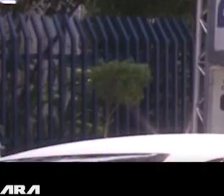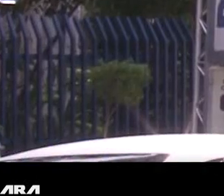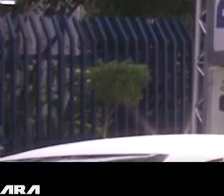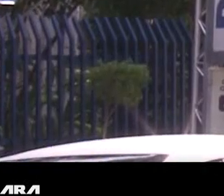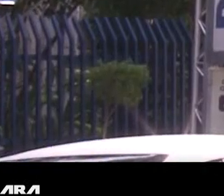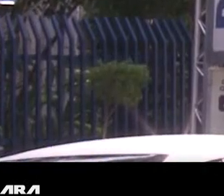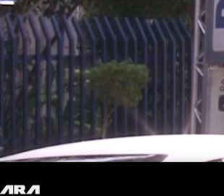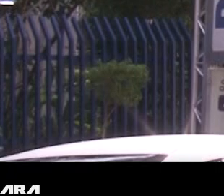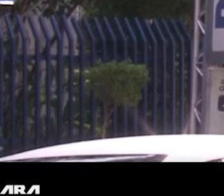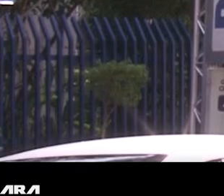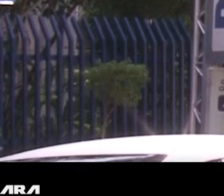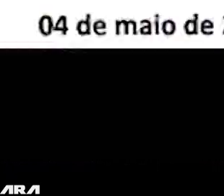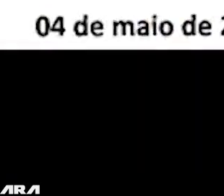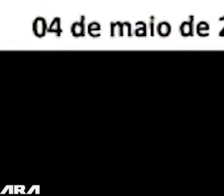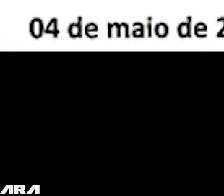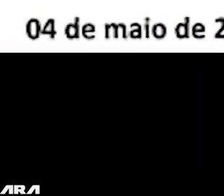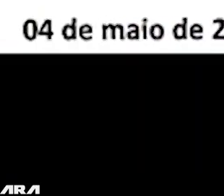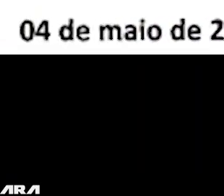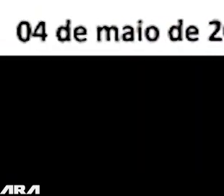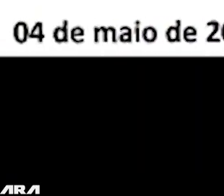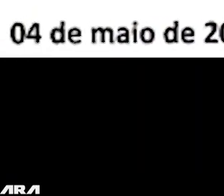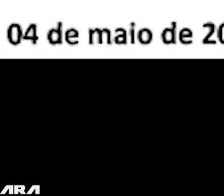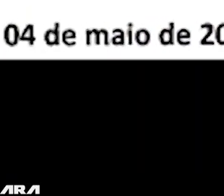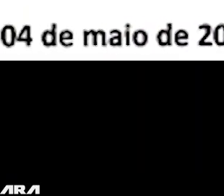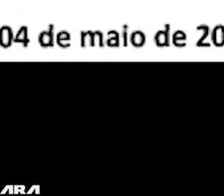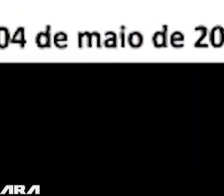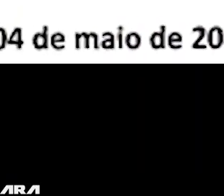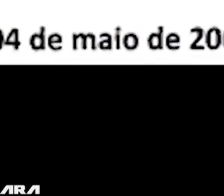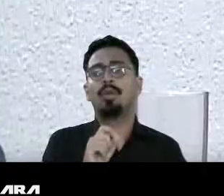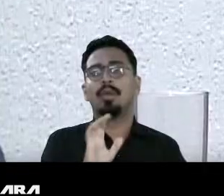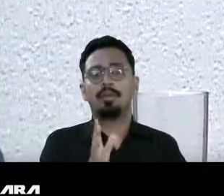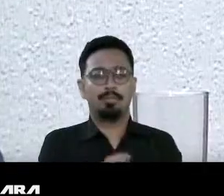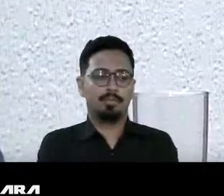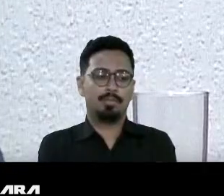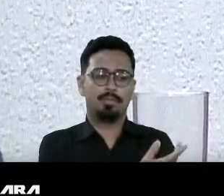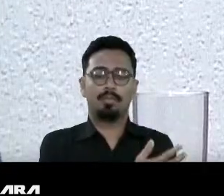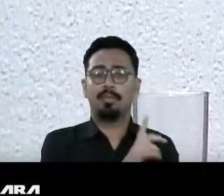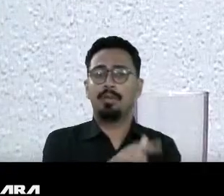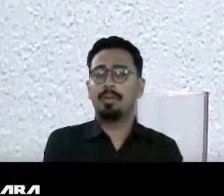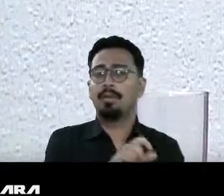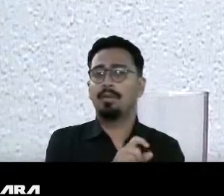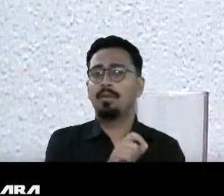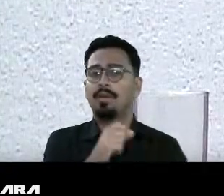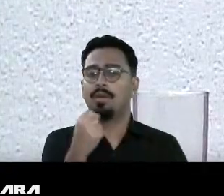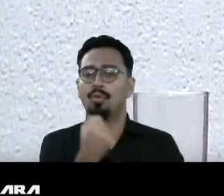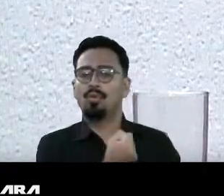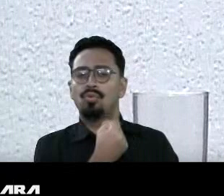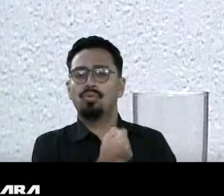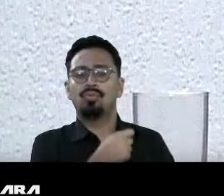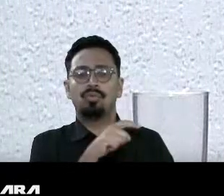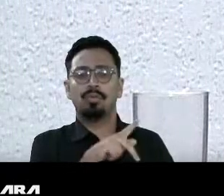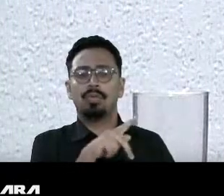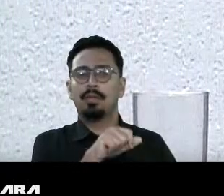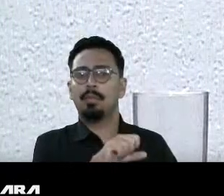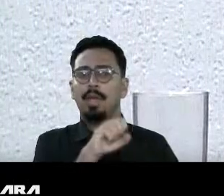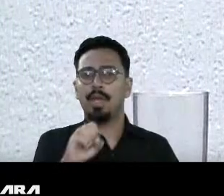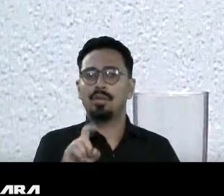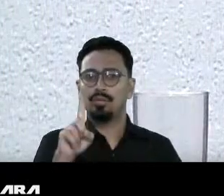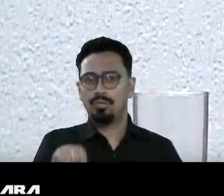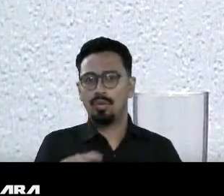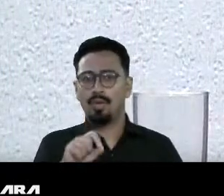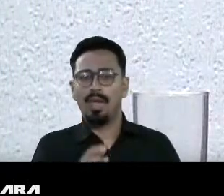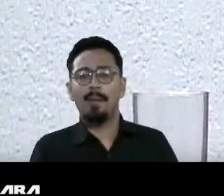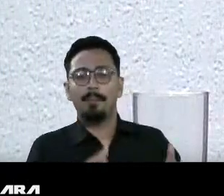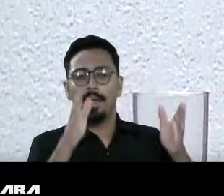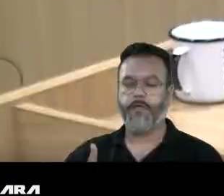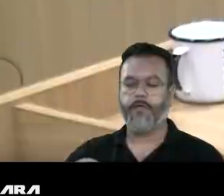entre a Prefeitura e o Governo do Estado no valor de R$ 86 milhões. A audiência foi conduzida pela vereadora Thalita Cadeirante, autora do